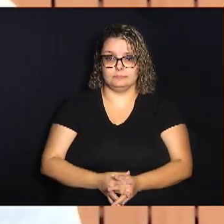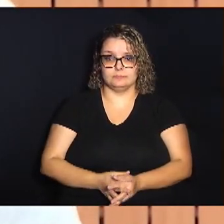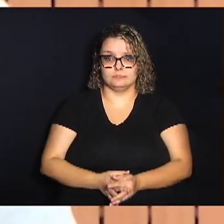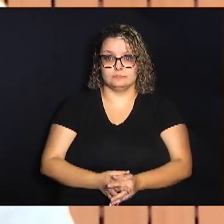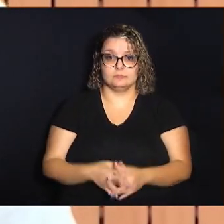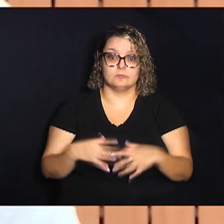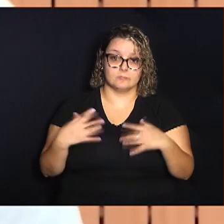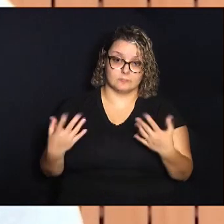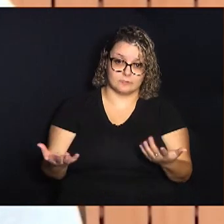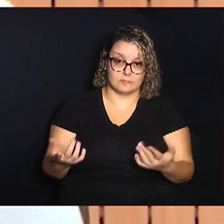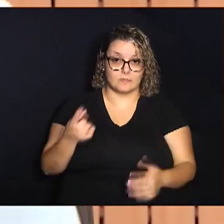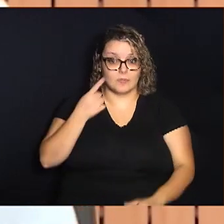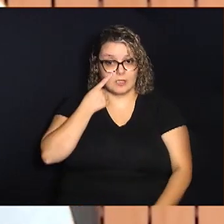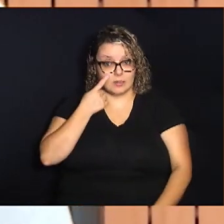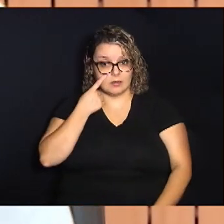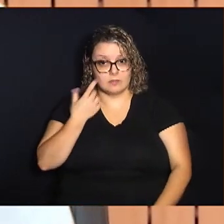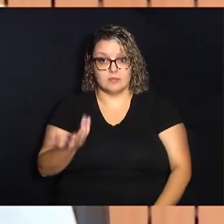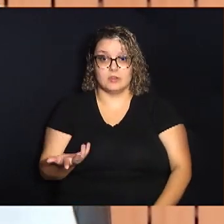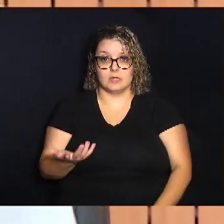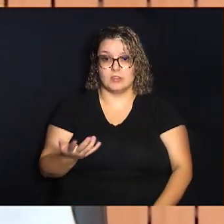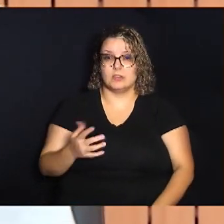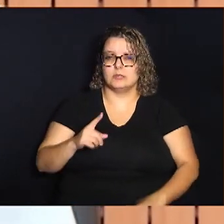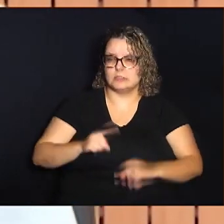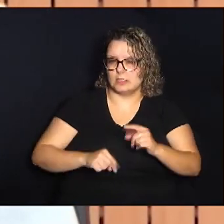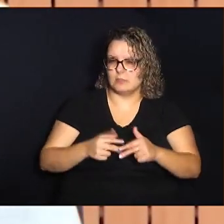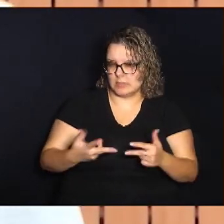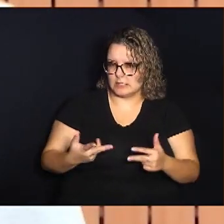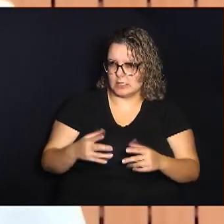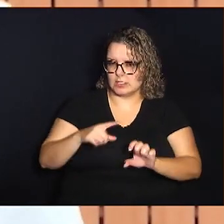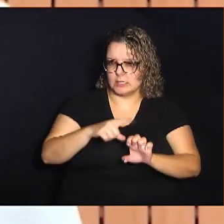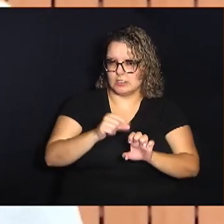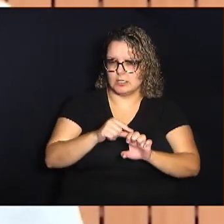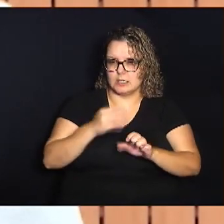E você vê na matéria do empreendedorismo, você conversa com